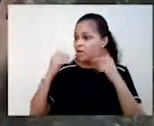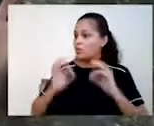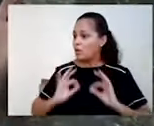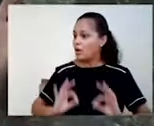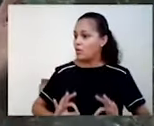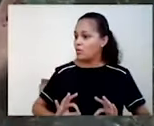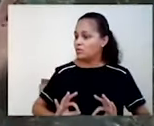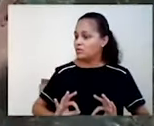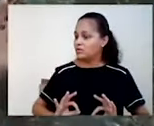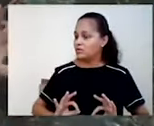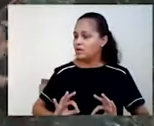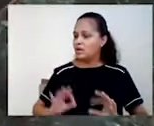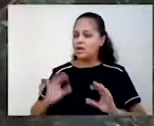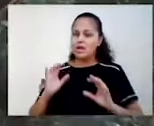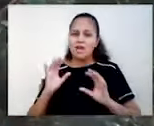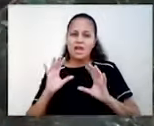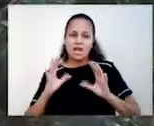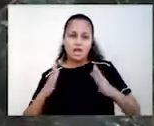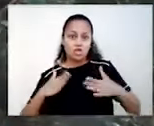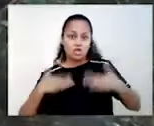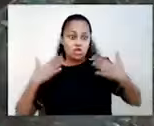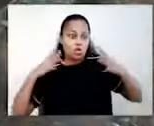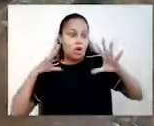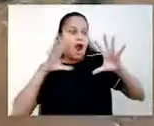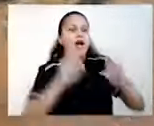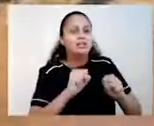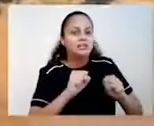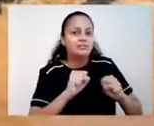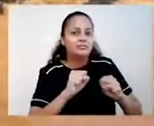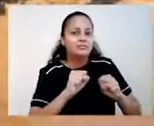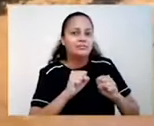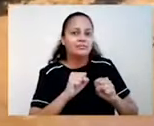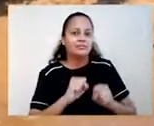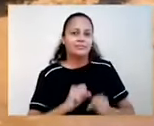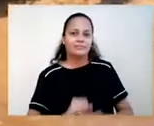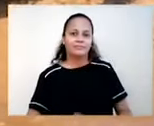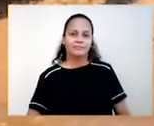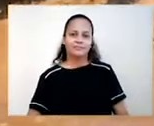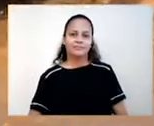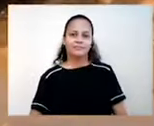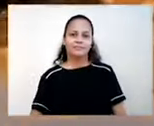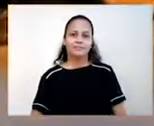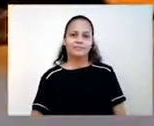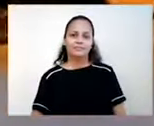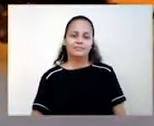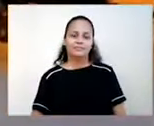a onça ali por perto, e ataca de surpresa.